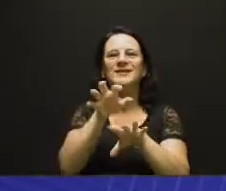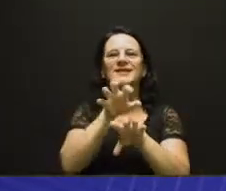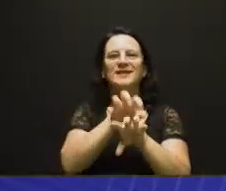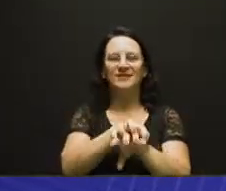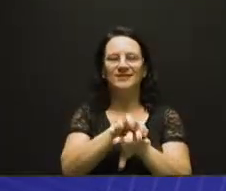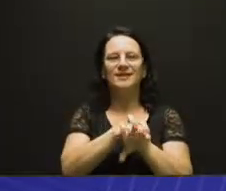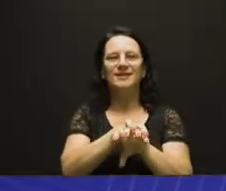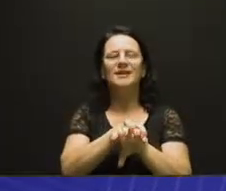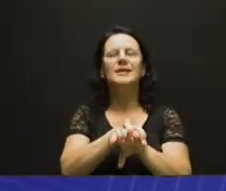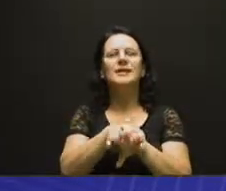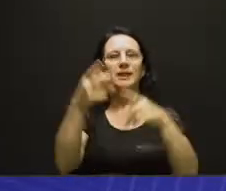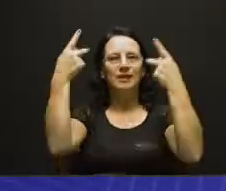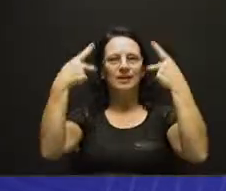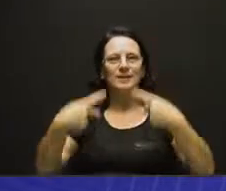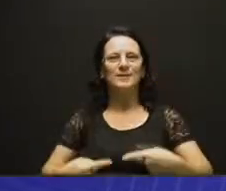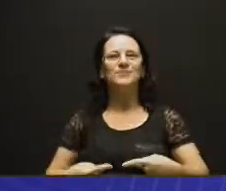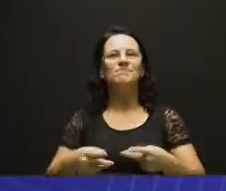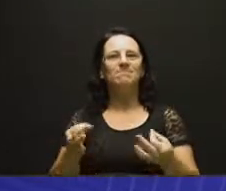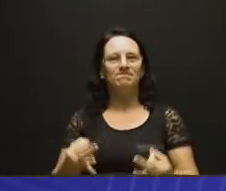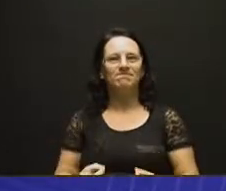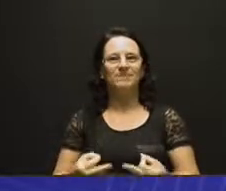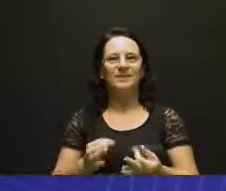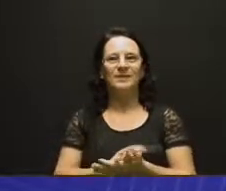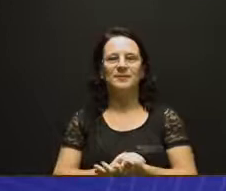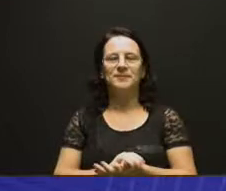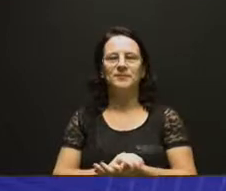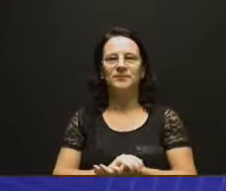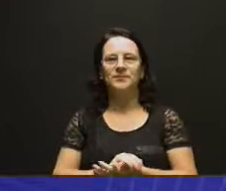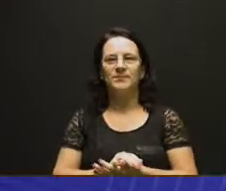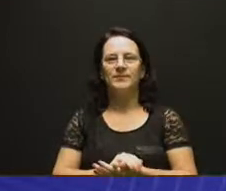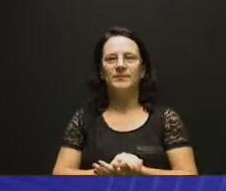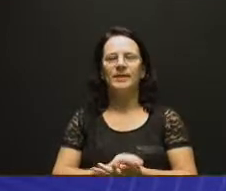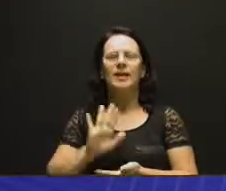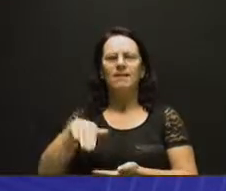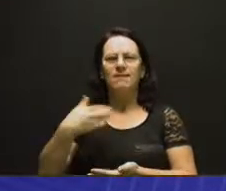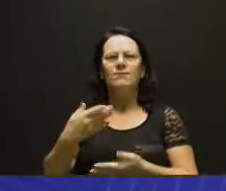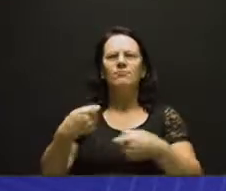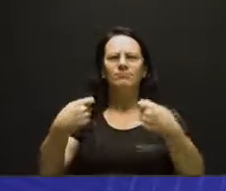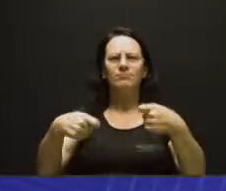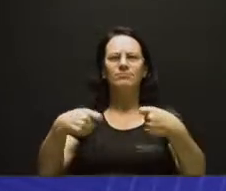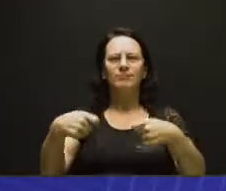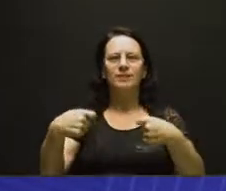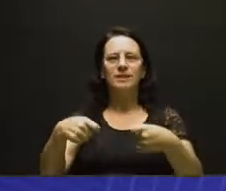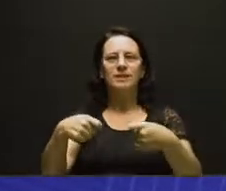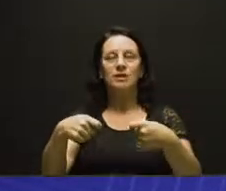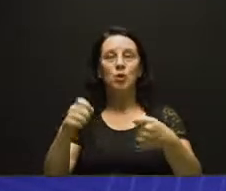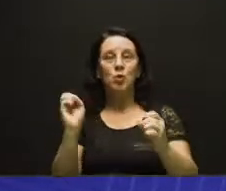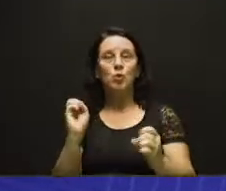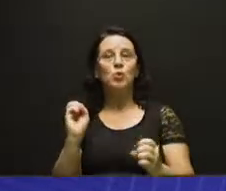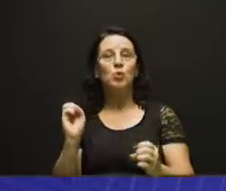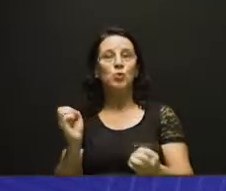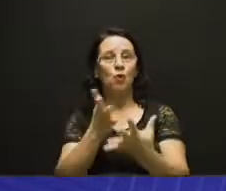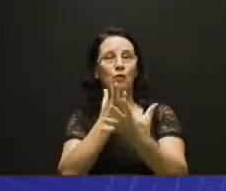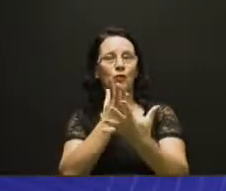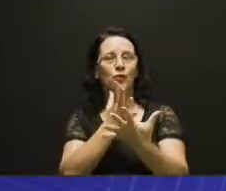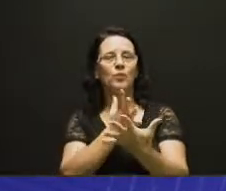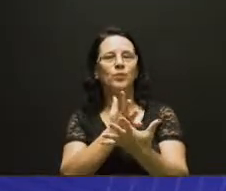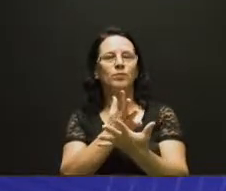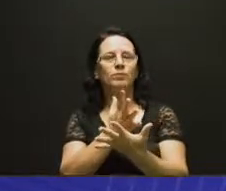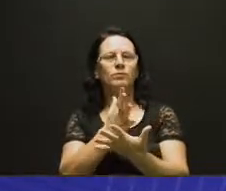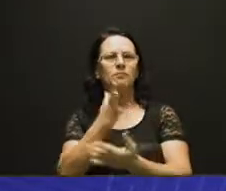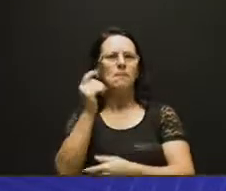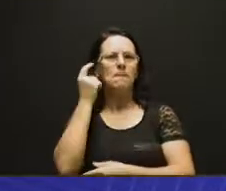isso a organização pode passar então a gente precisa olhar para esse novo olhar a gente tinha um modelo